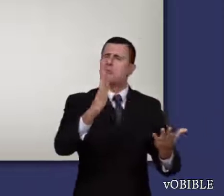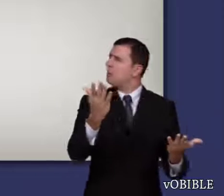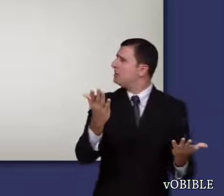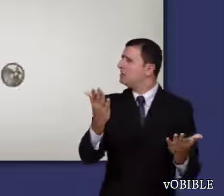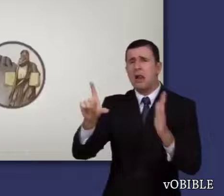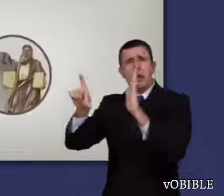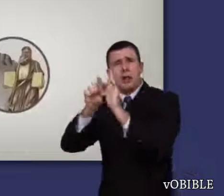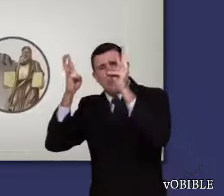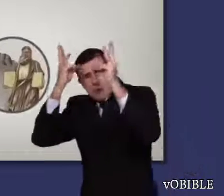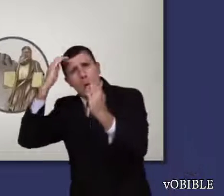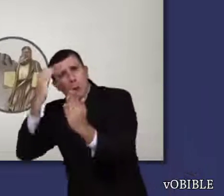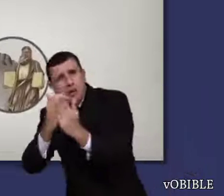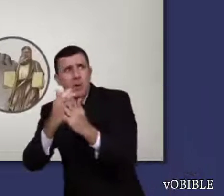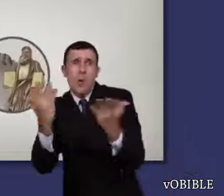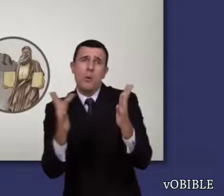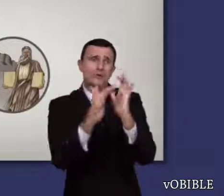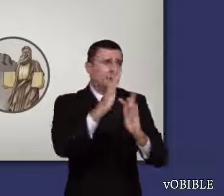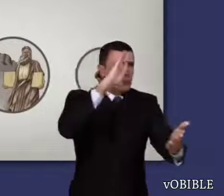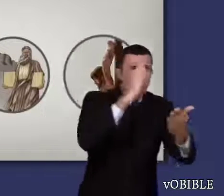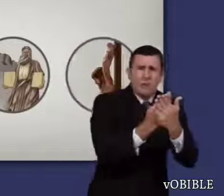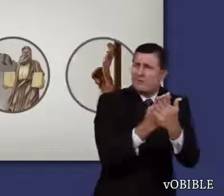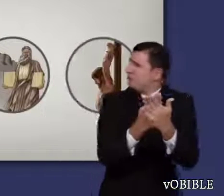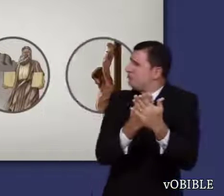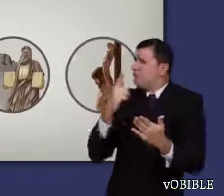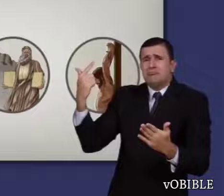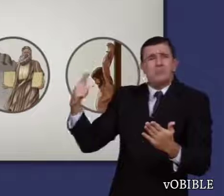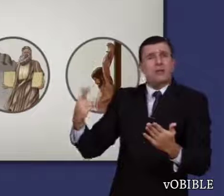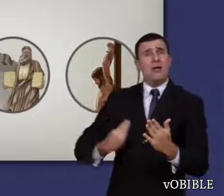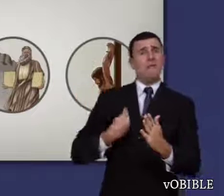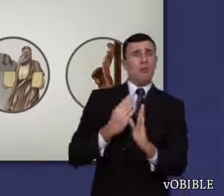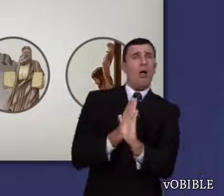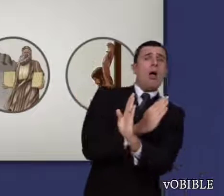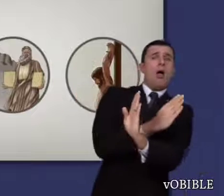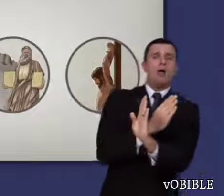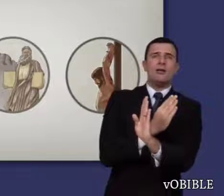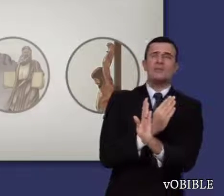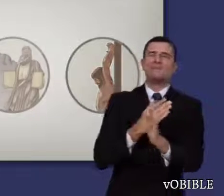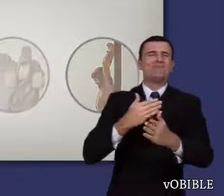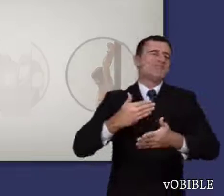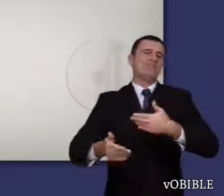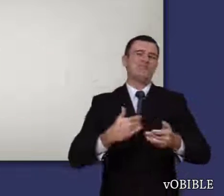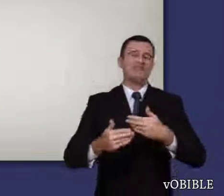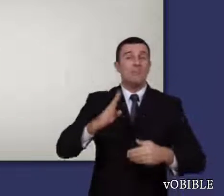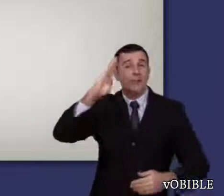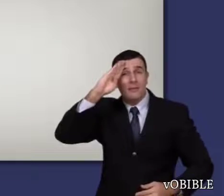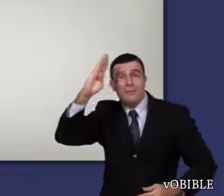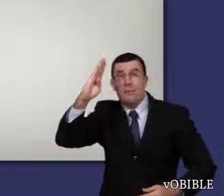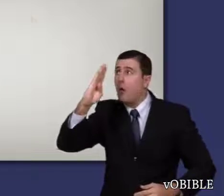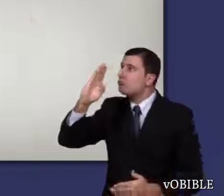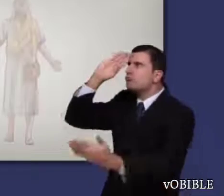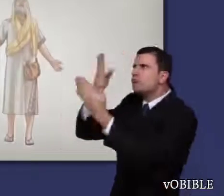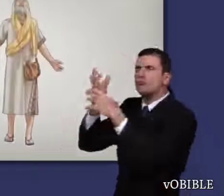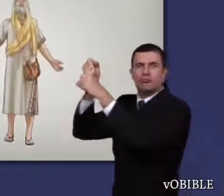Abraão viveu antes da lei ser dada a Moisés e antes de Jesus dar sua vida como sacrifício. Mesmo